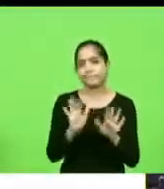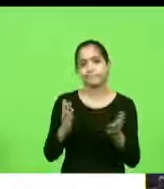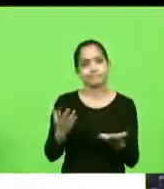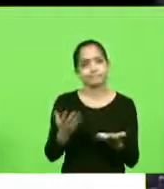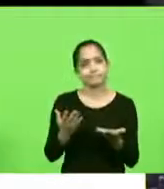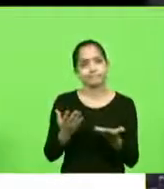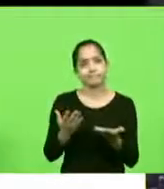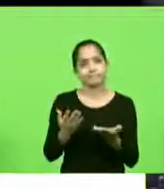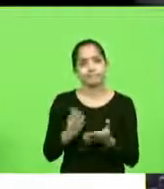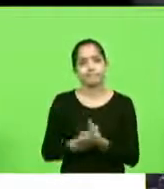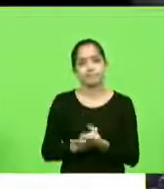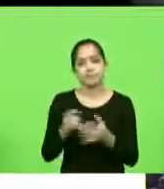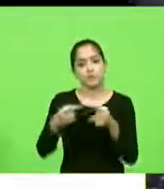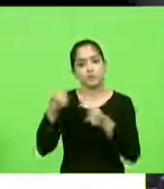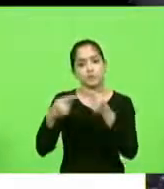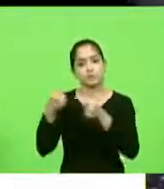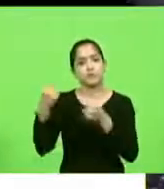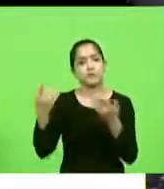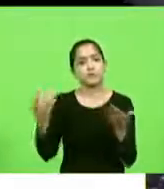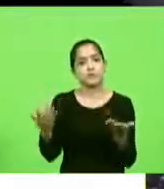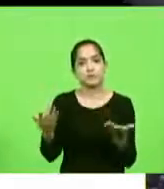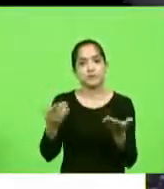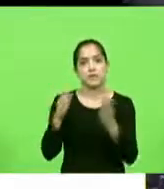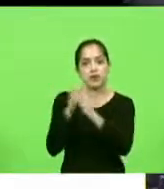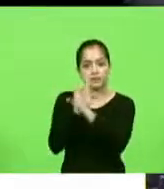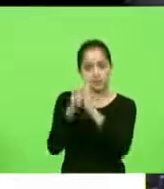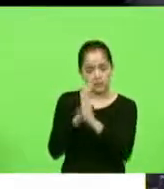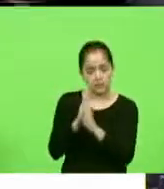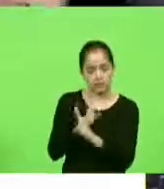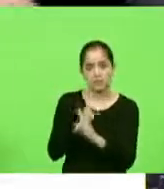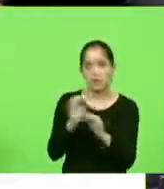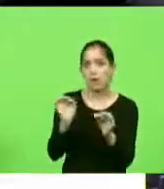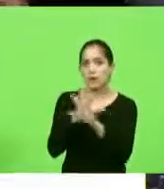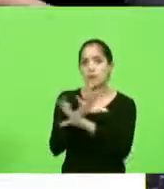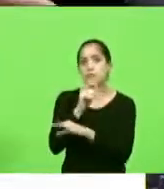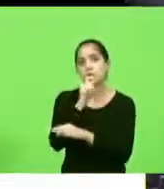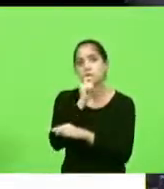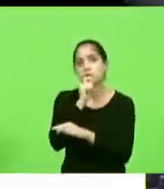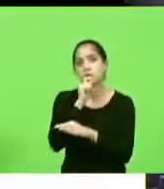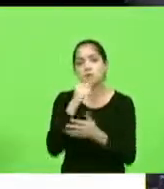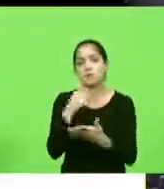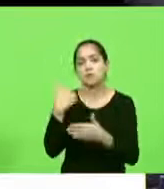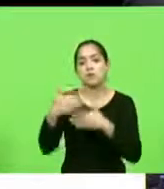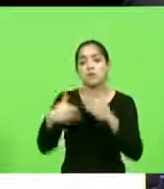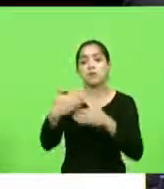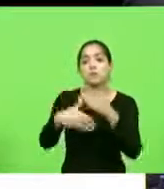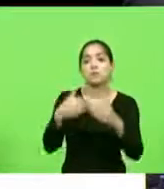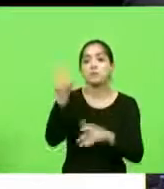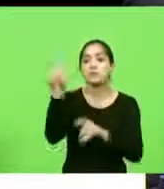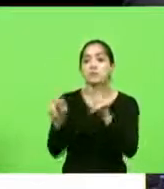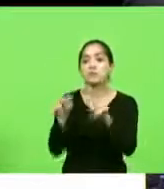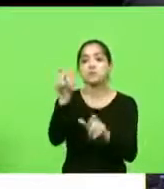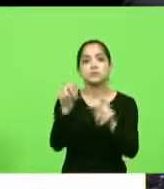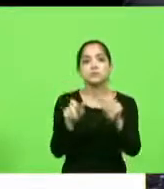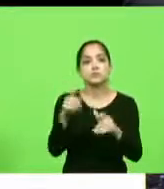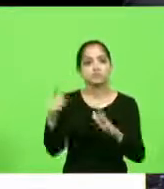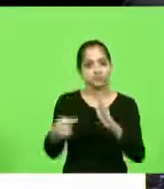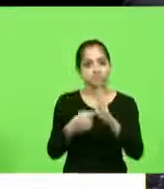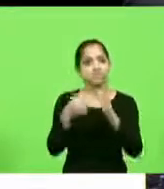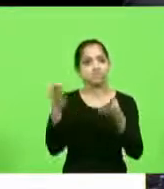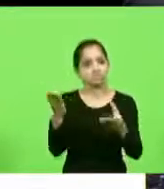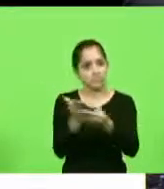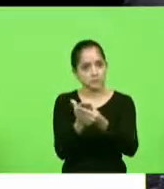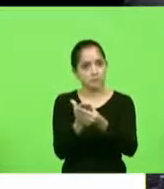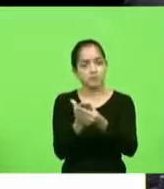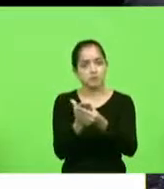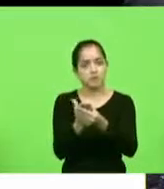porque, repito, a investigação não terminou e amanhã depois essas pessoas são indiciadas pelo roubo dos